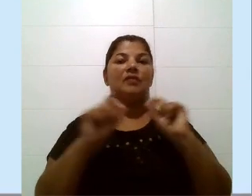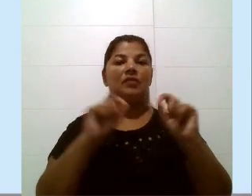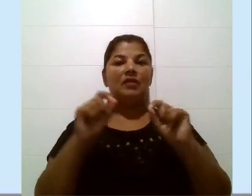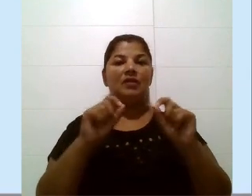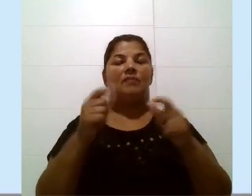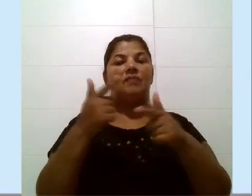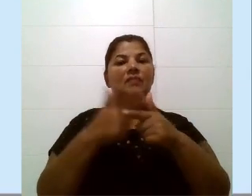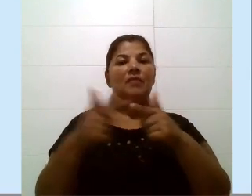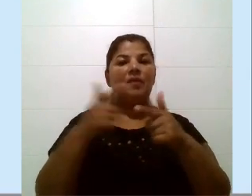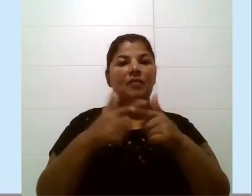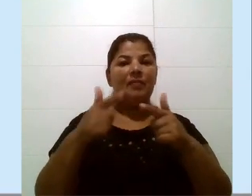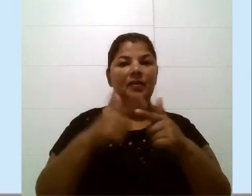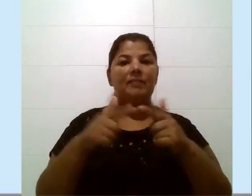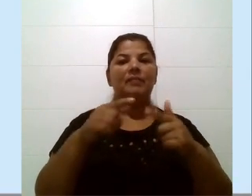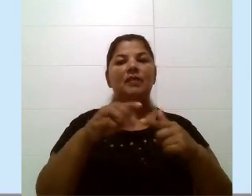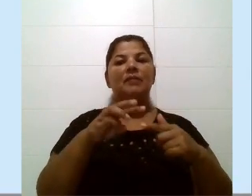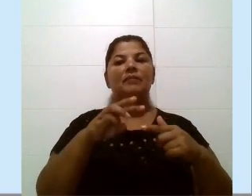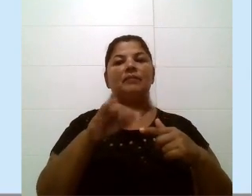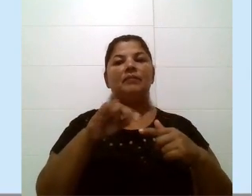mineração, tá?